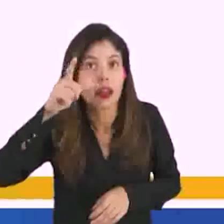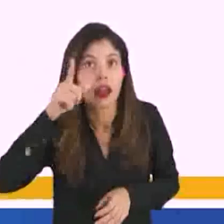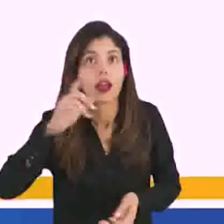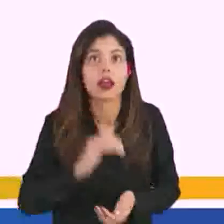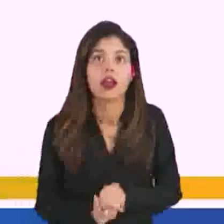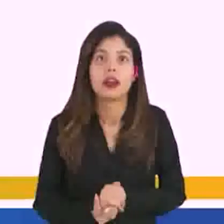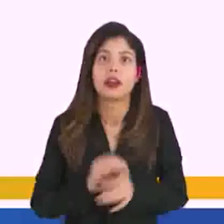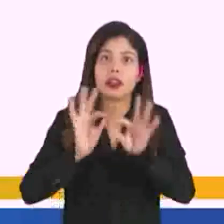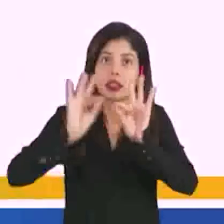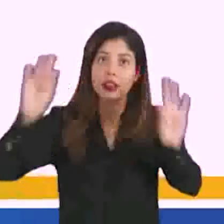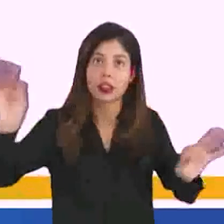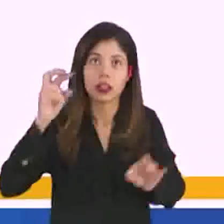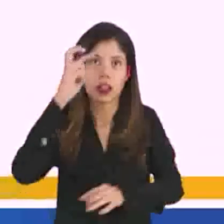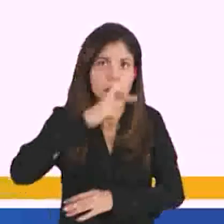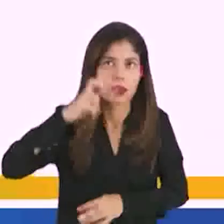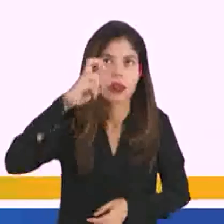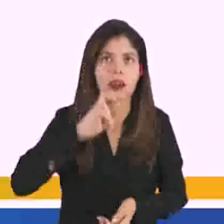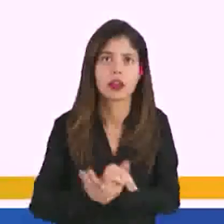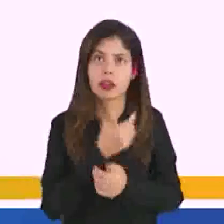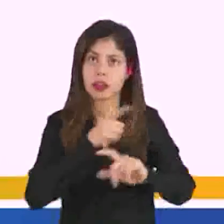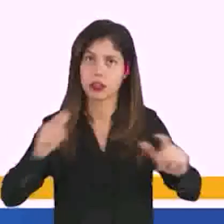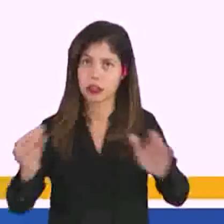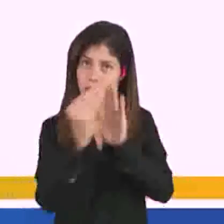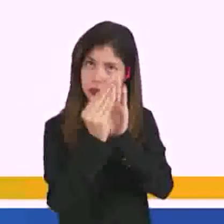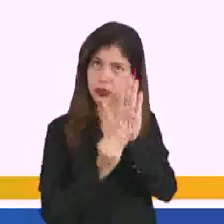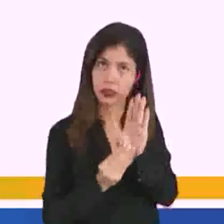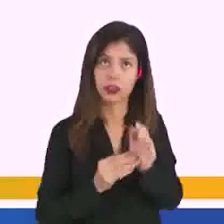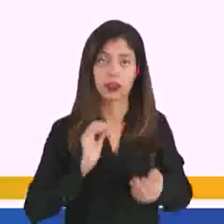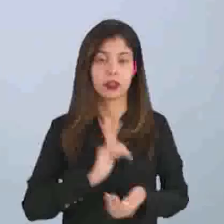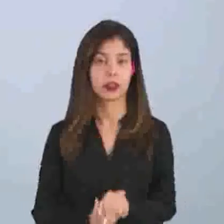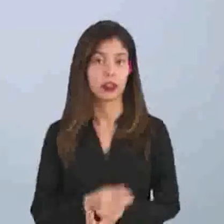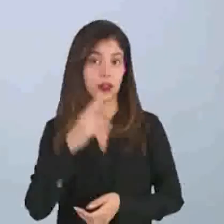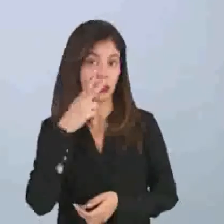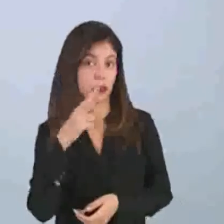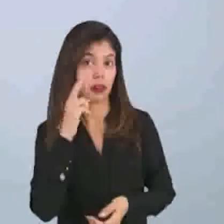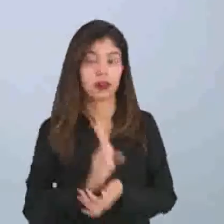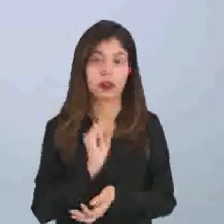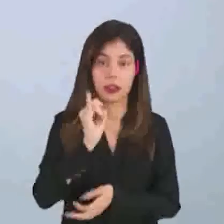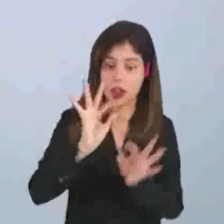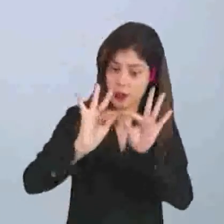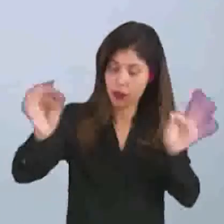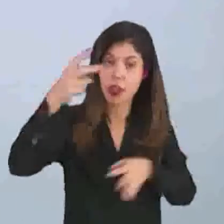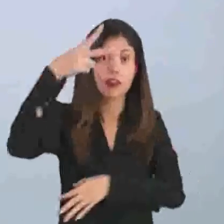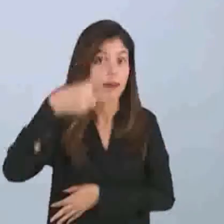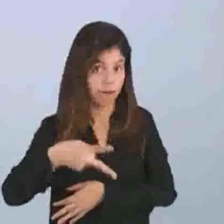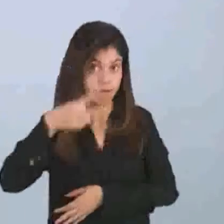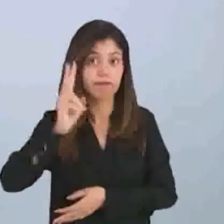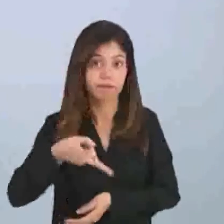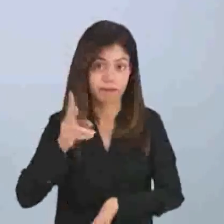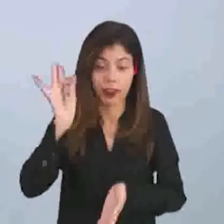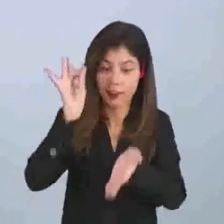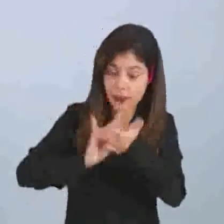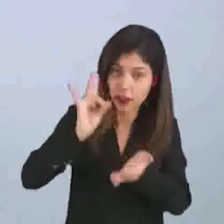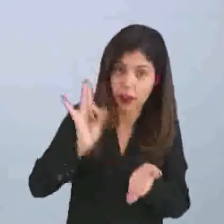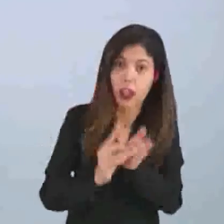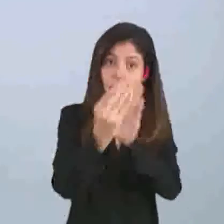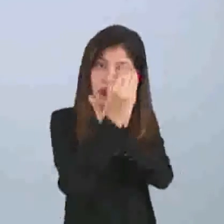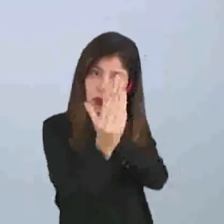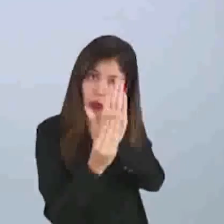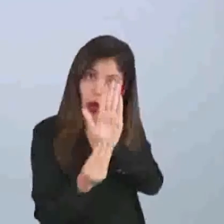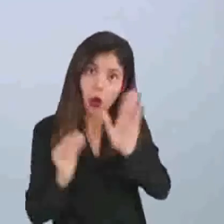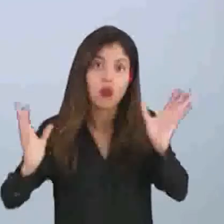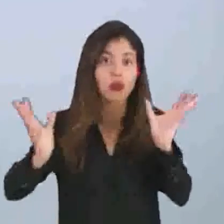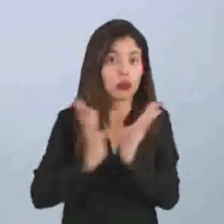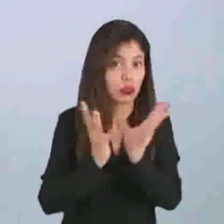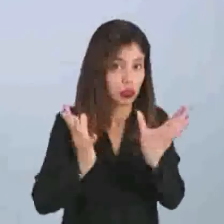atento nessas medidas, observando também a amplitude dos dados, certo? Para verificar se essa medida realmente está retratando, né, o